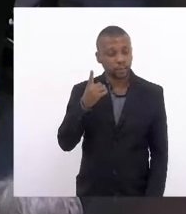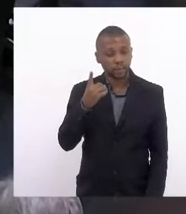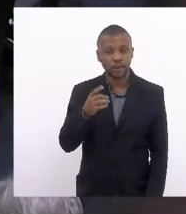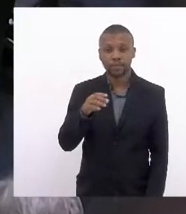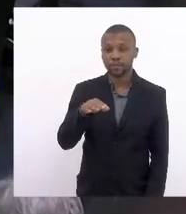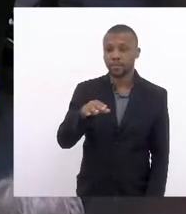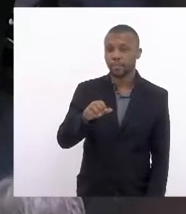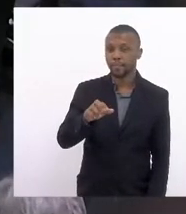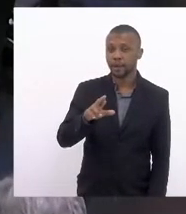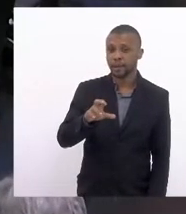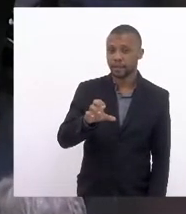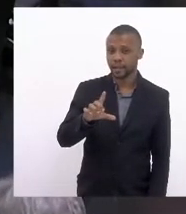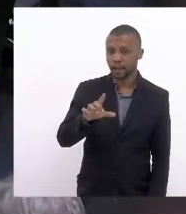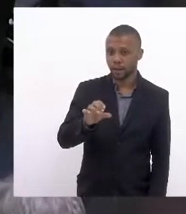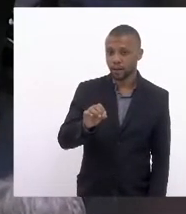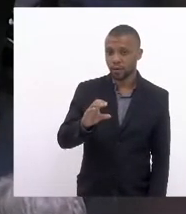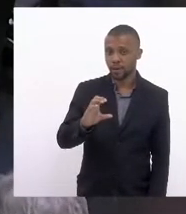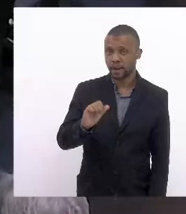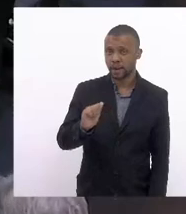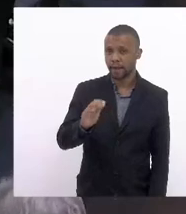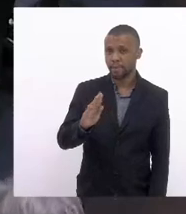deputado Marcelo Cabeleireiro,